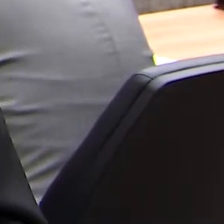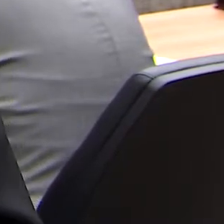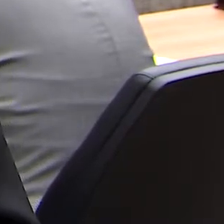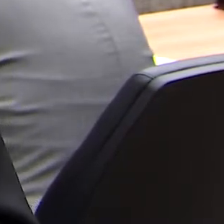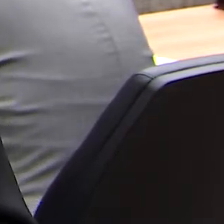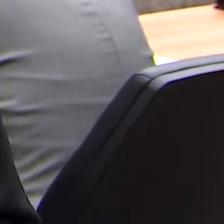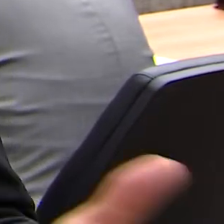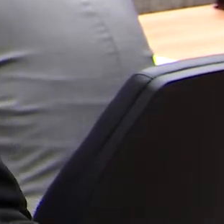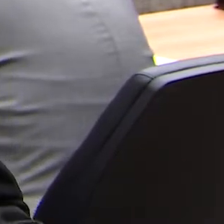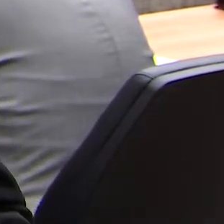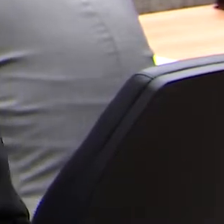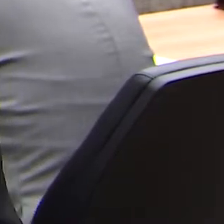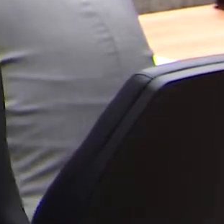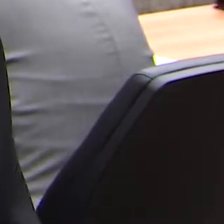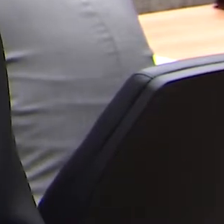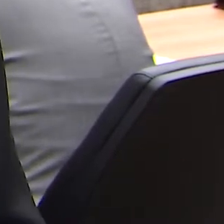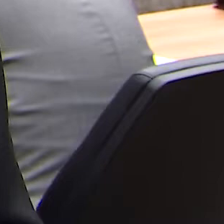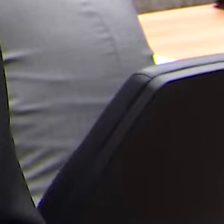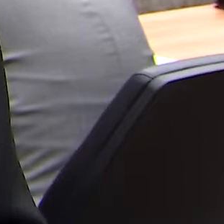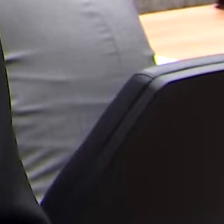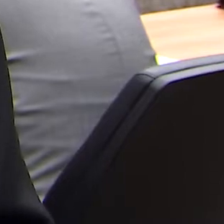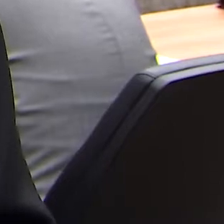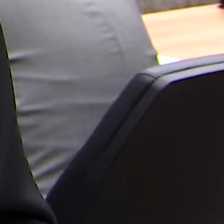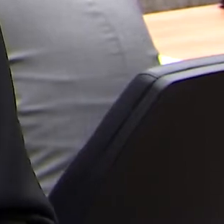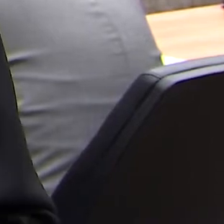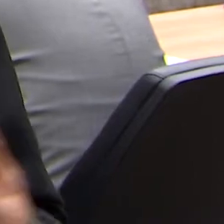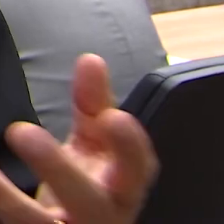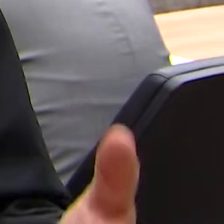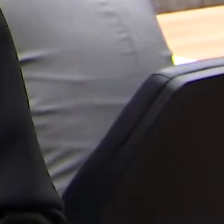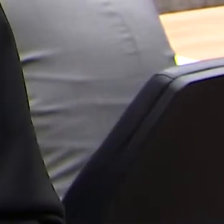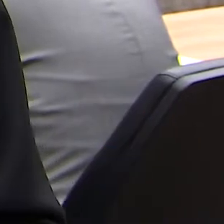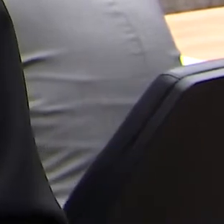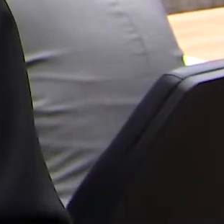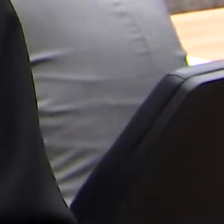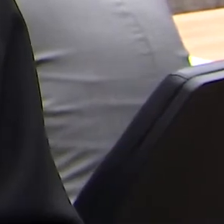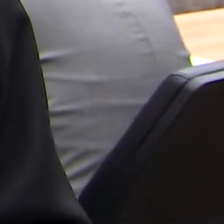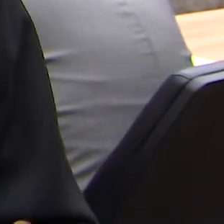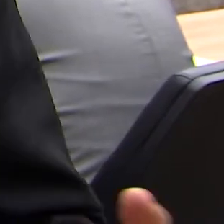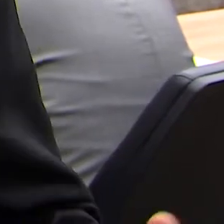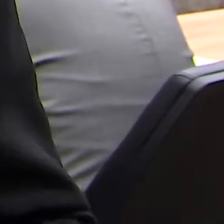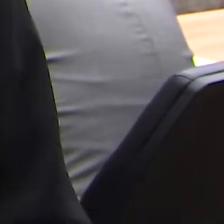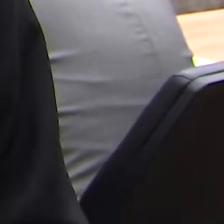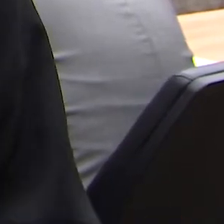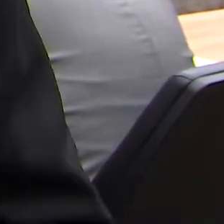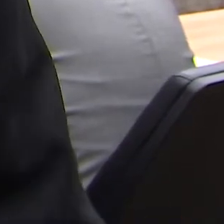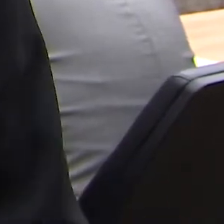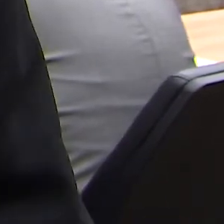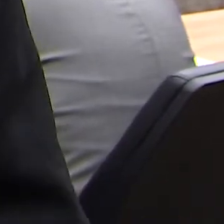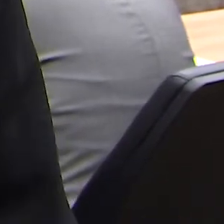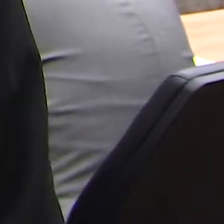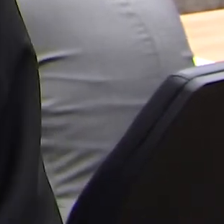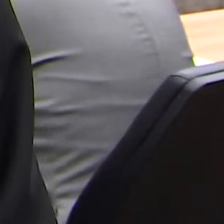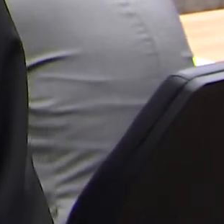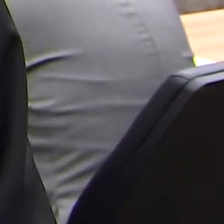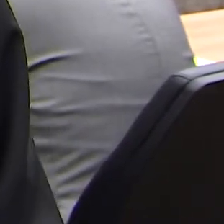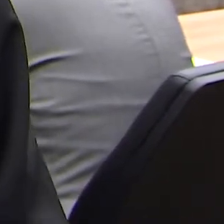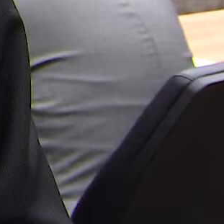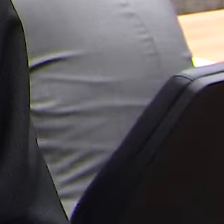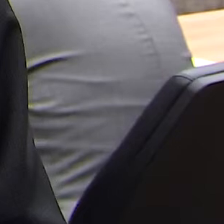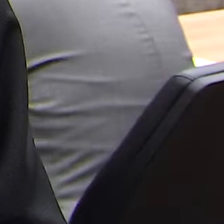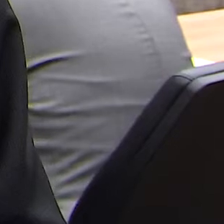para serviços, por exemplo, de cartório. Hoje a população tem que atravessar a cidade para vir para os cartórios que estão aqui na região